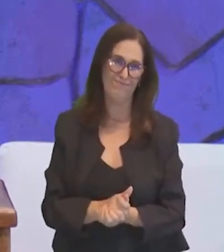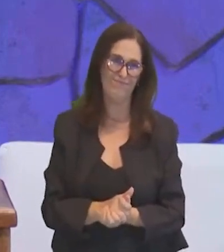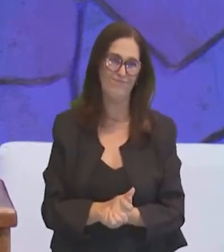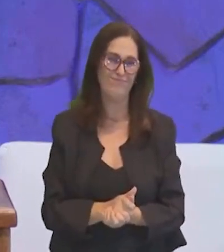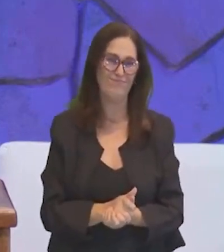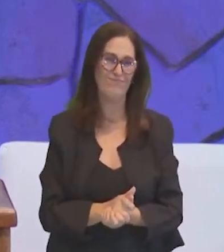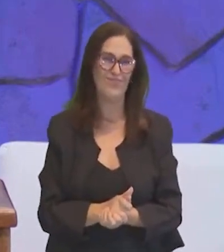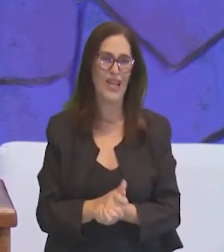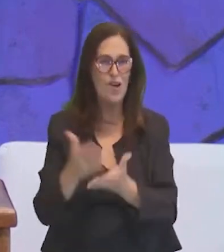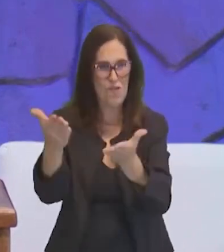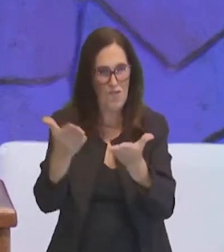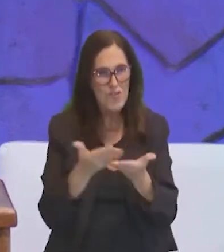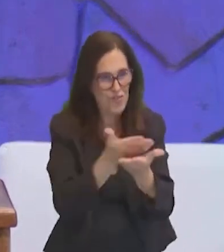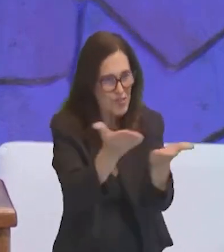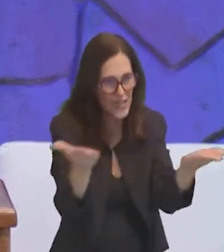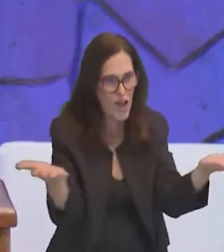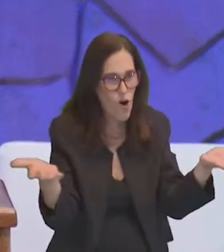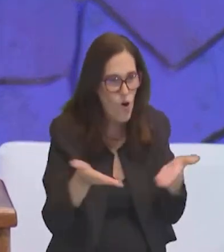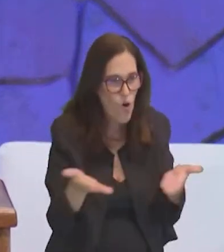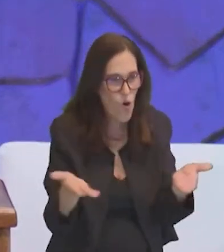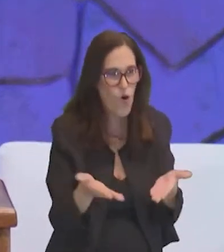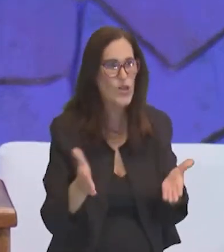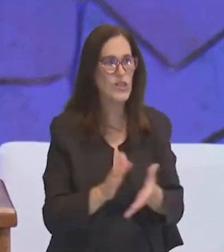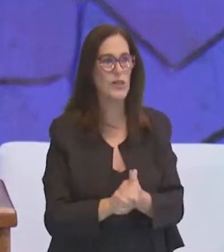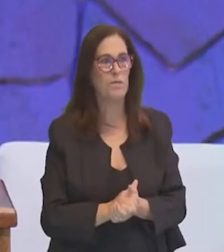O meu convite a você hoje